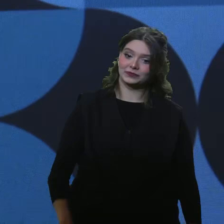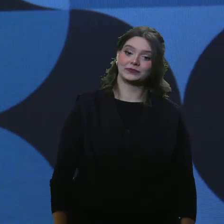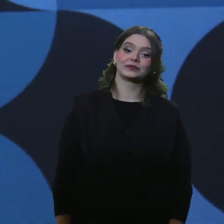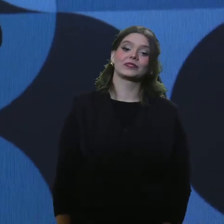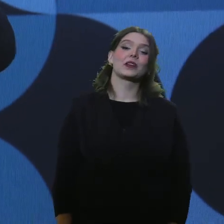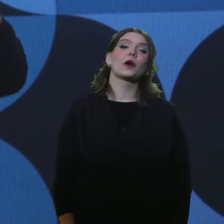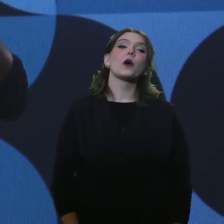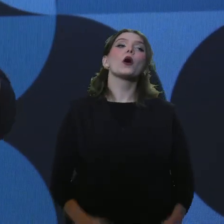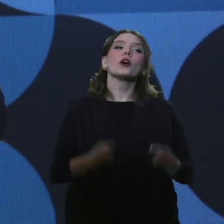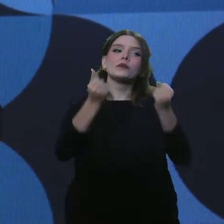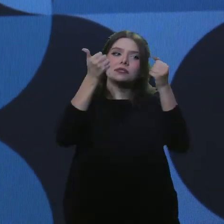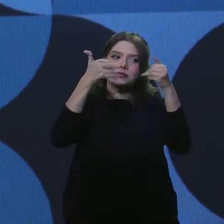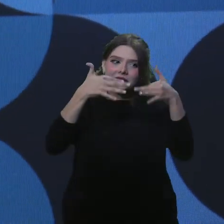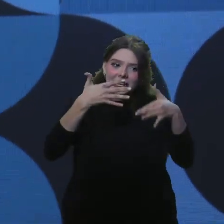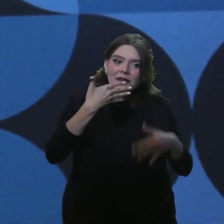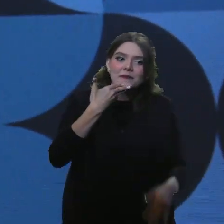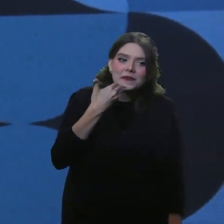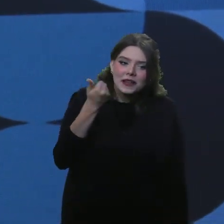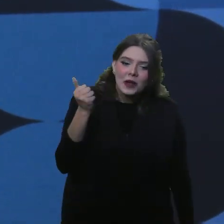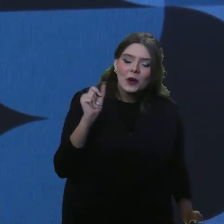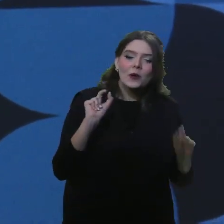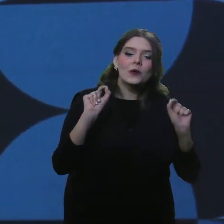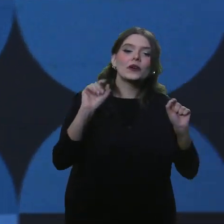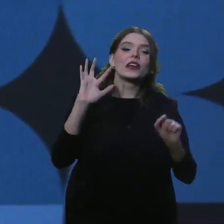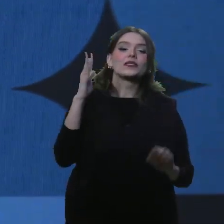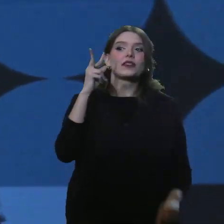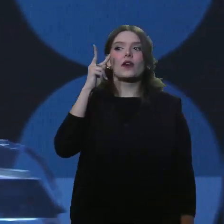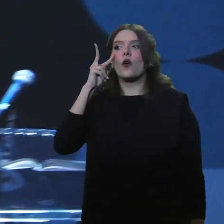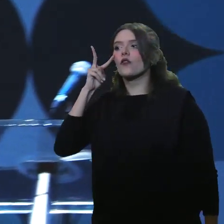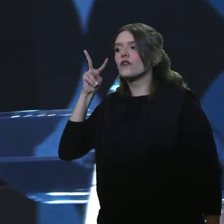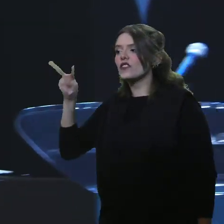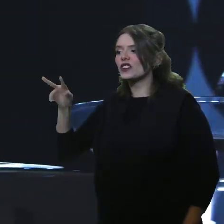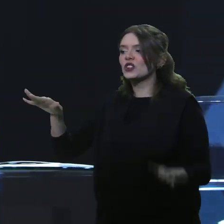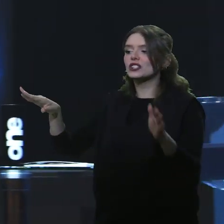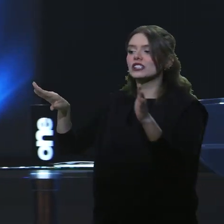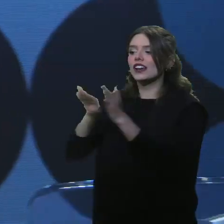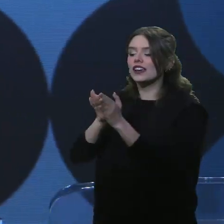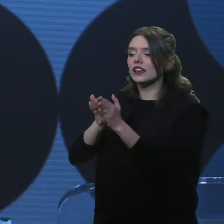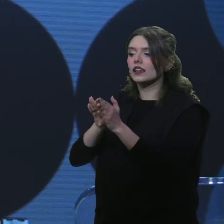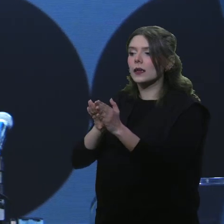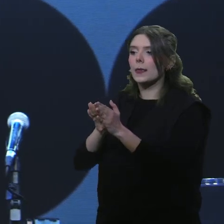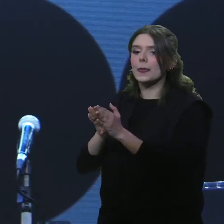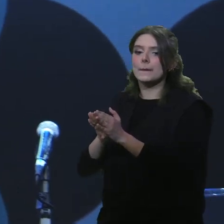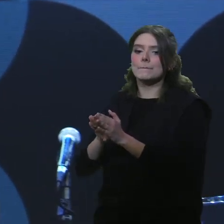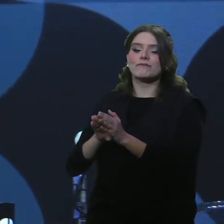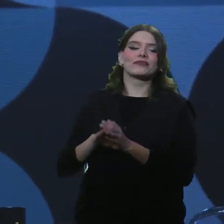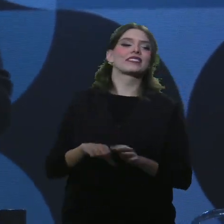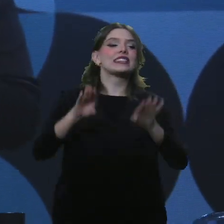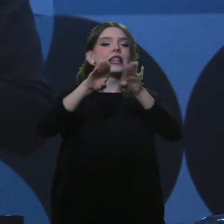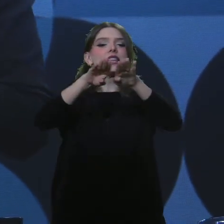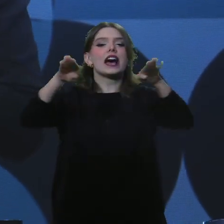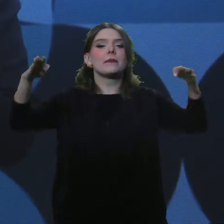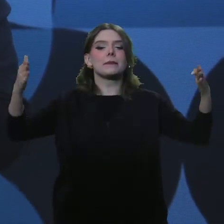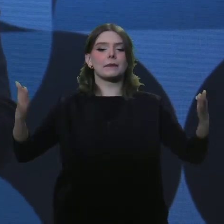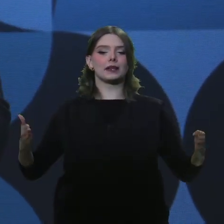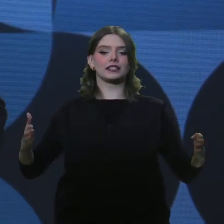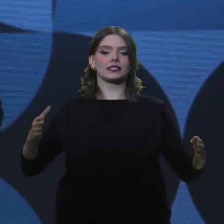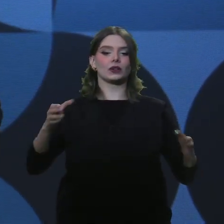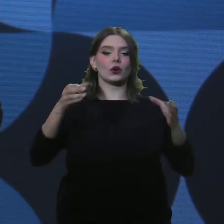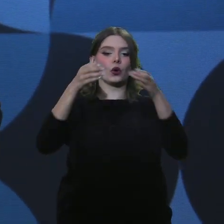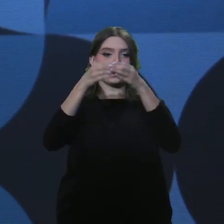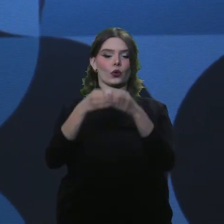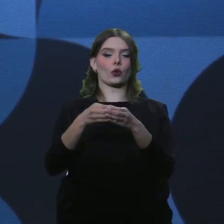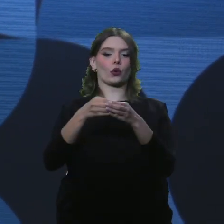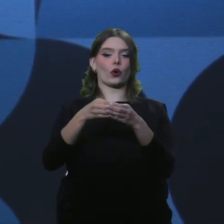Para te explicar um pouquinho do que aconteceu e da cena que eu vi, tá? O que tinha acontecido em cima da mesa? O copo